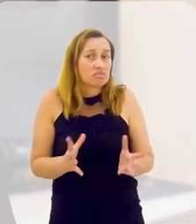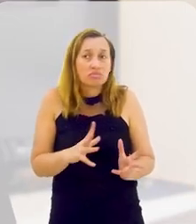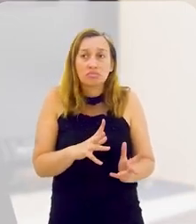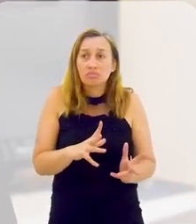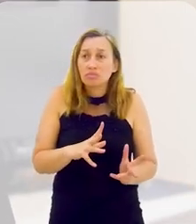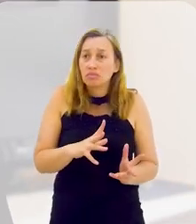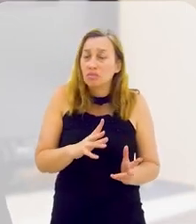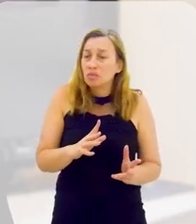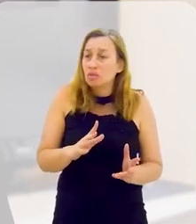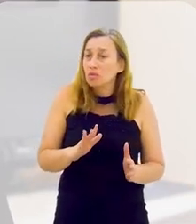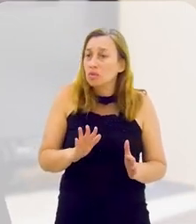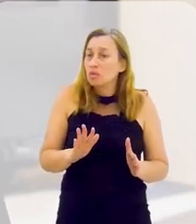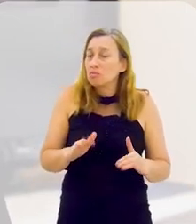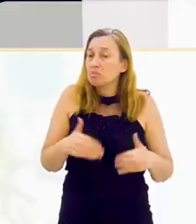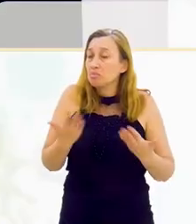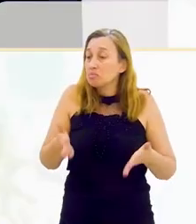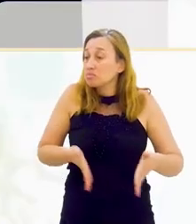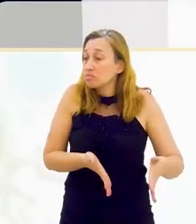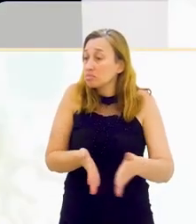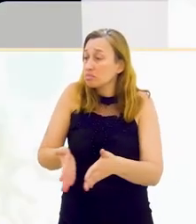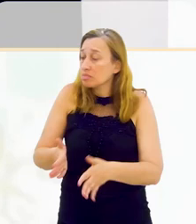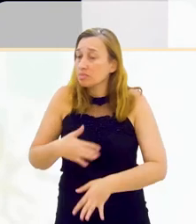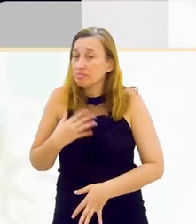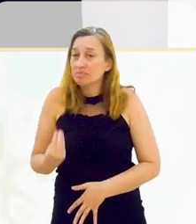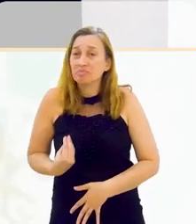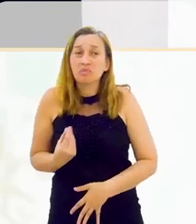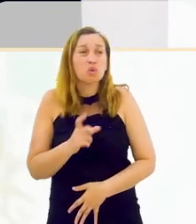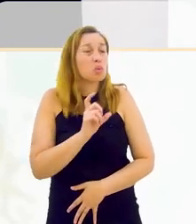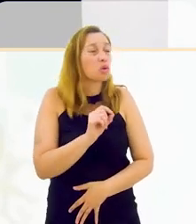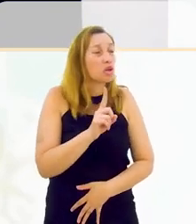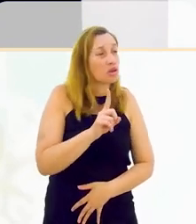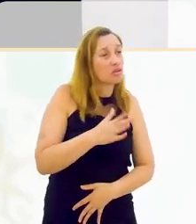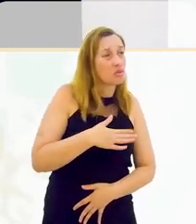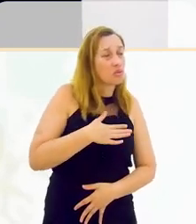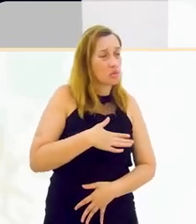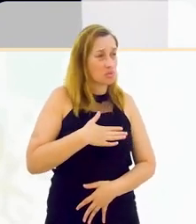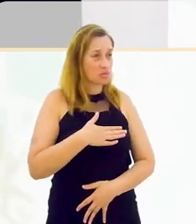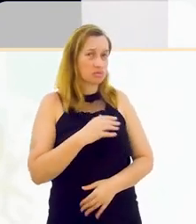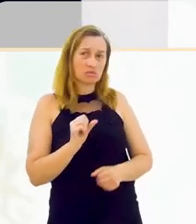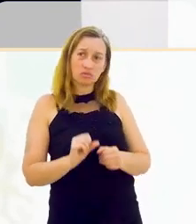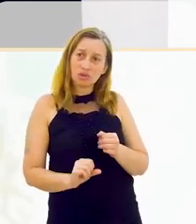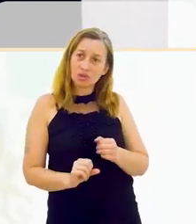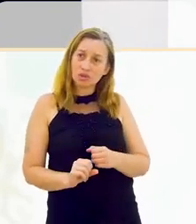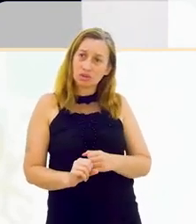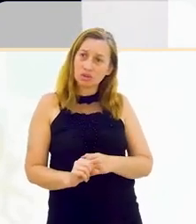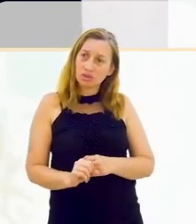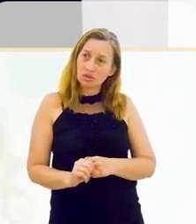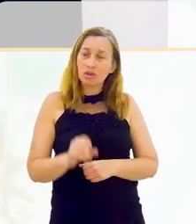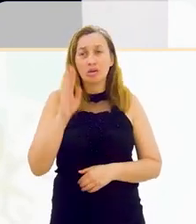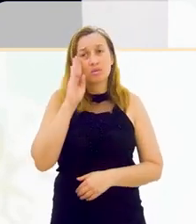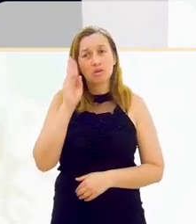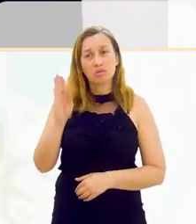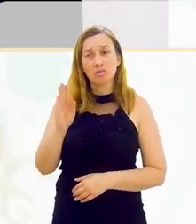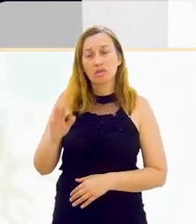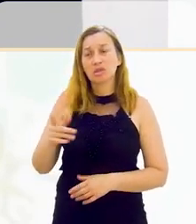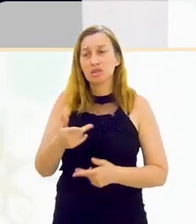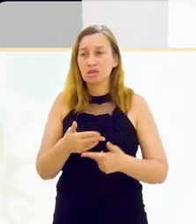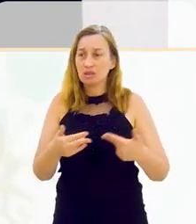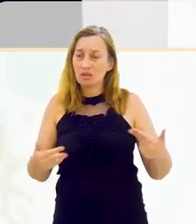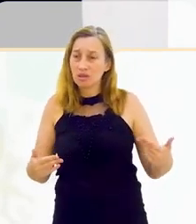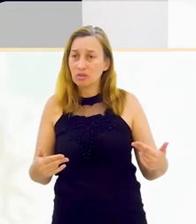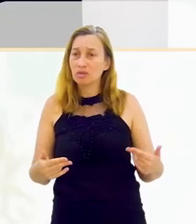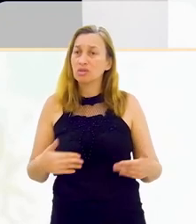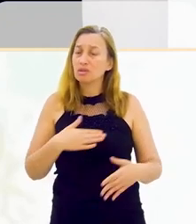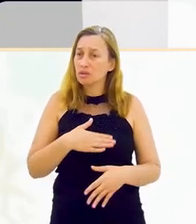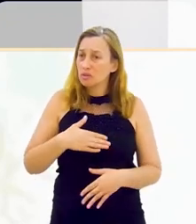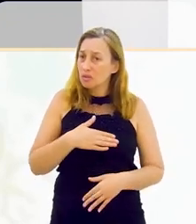Como é que rumo que eu vou dar na minha vida? O que eu gosto realmente de fazer? Principalmente se você gosta de